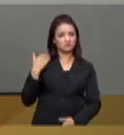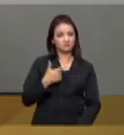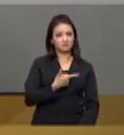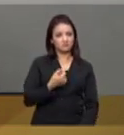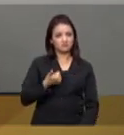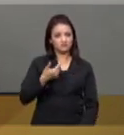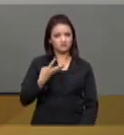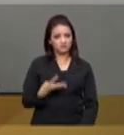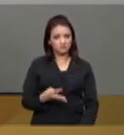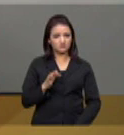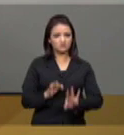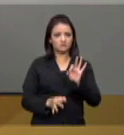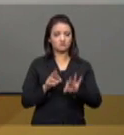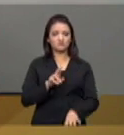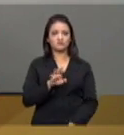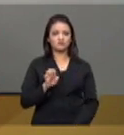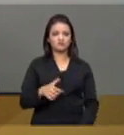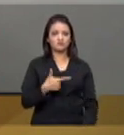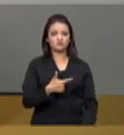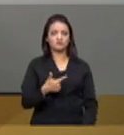julgamento do recurso extraordinário